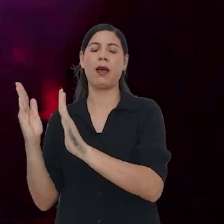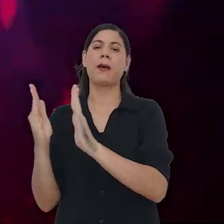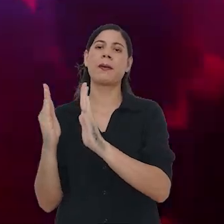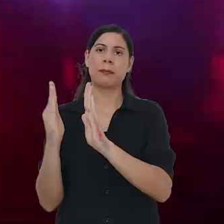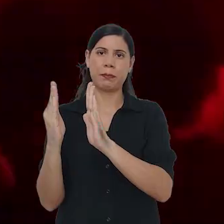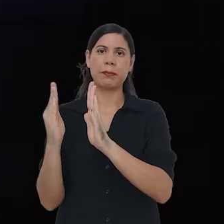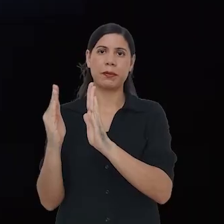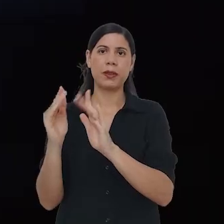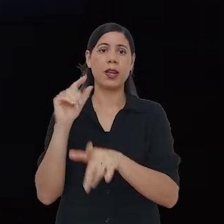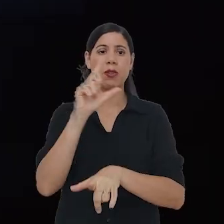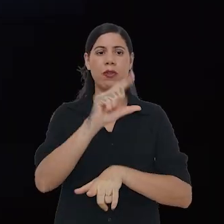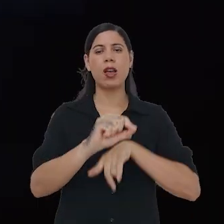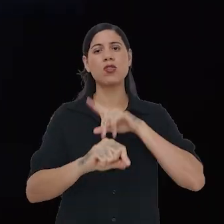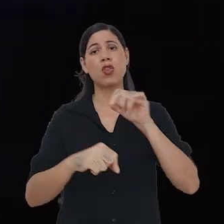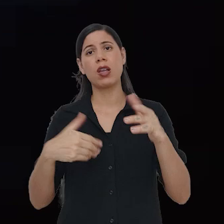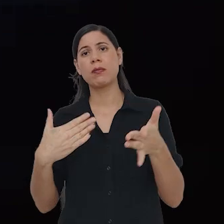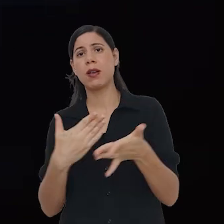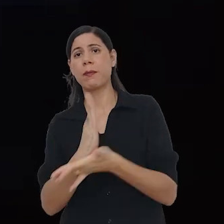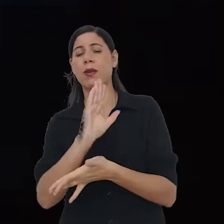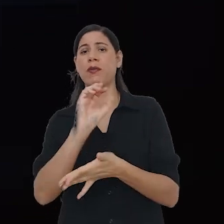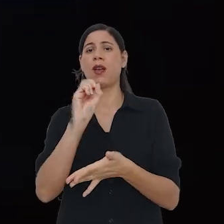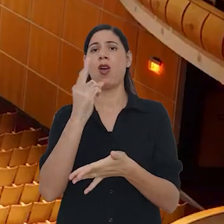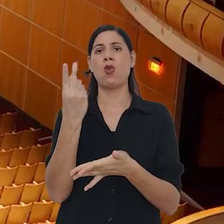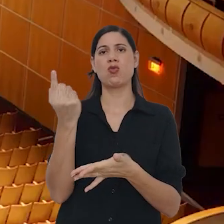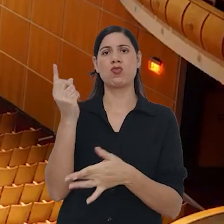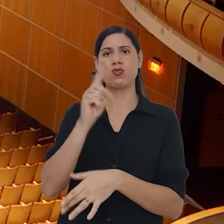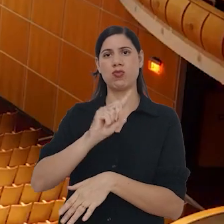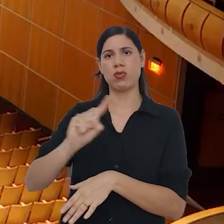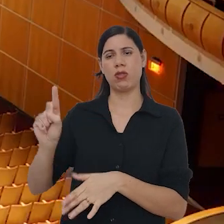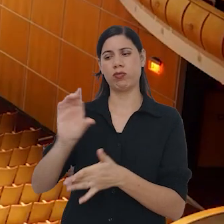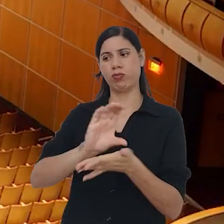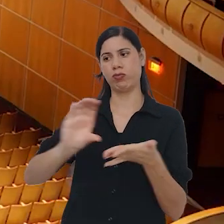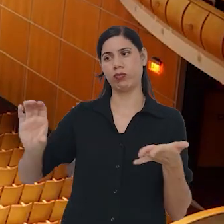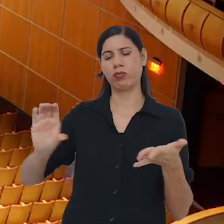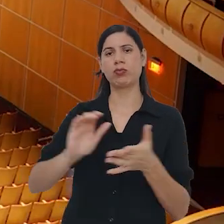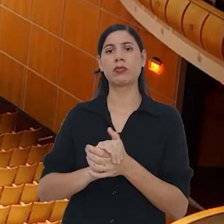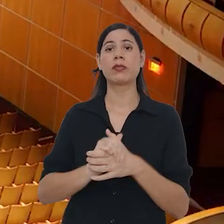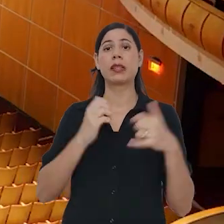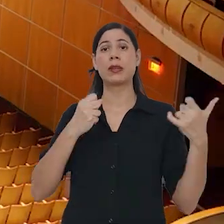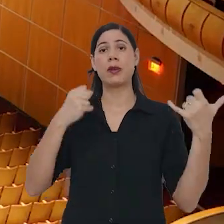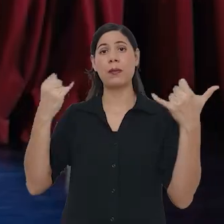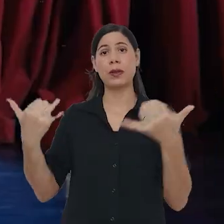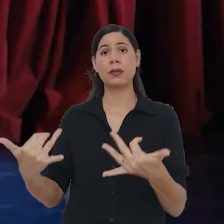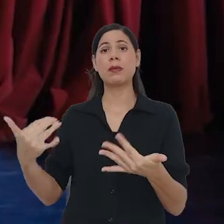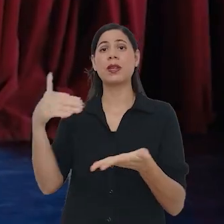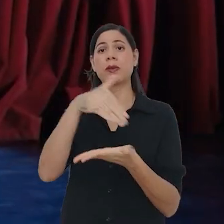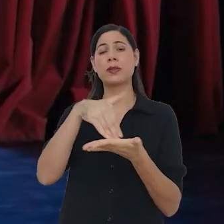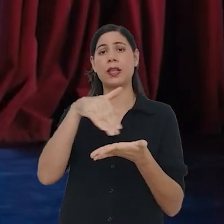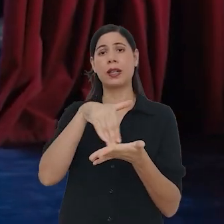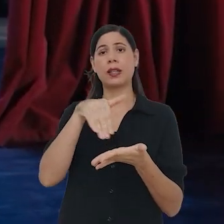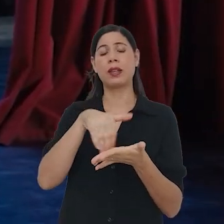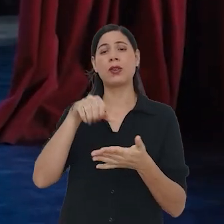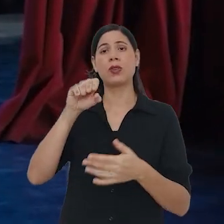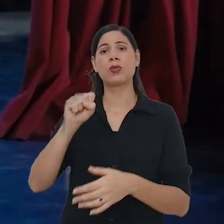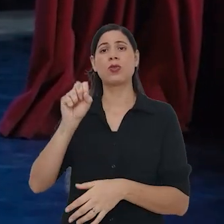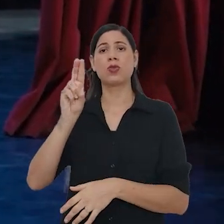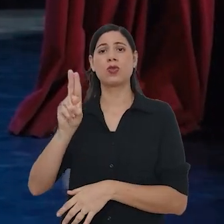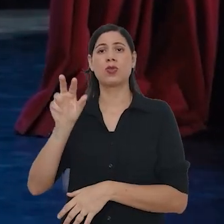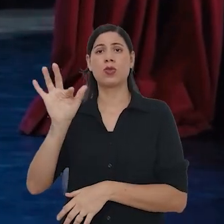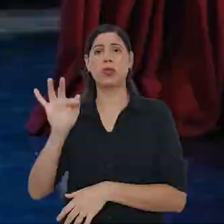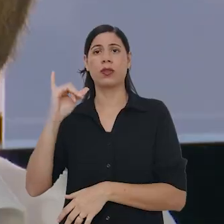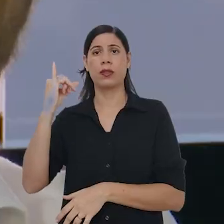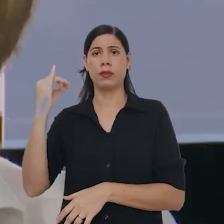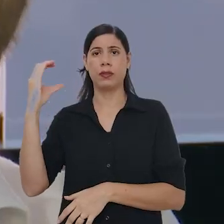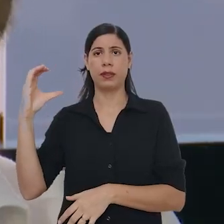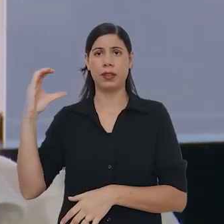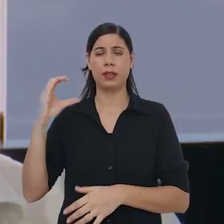várias etapas, algumas delas decisivas para a aprovação ou não do incentivo público, como explica o subsecretário de